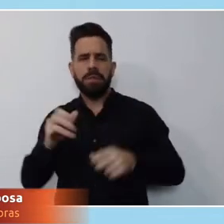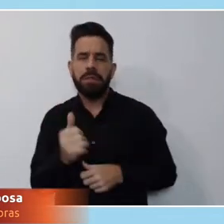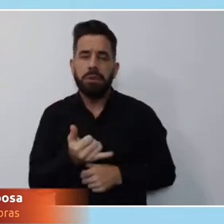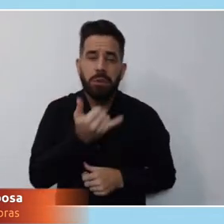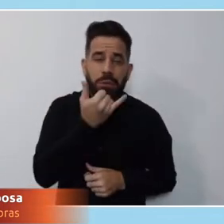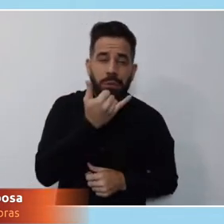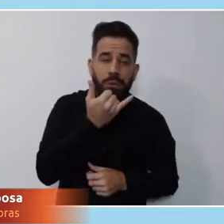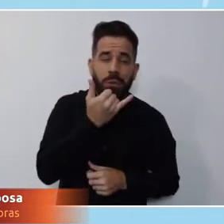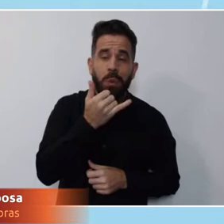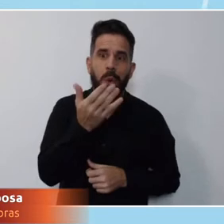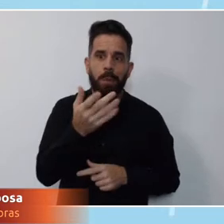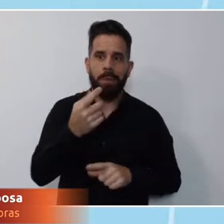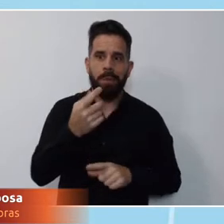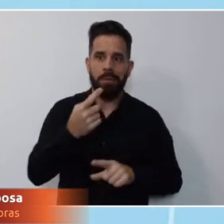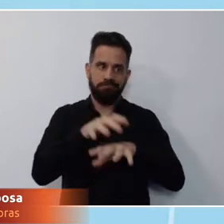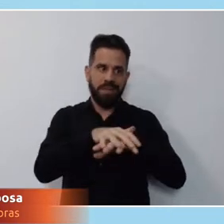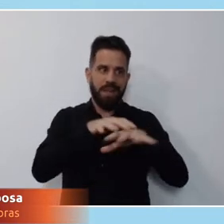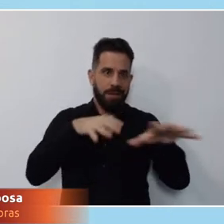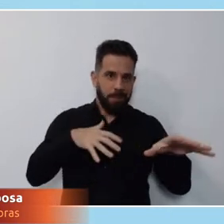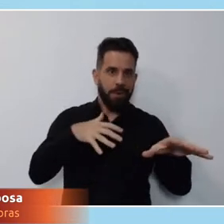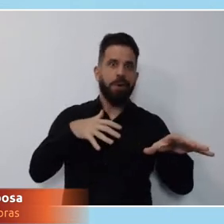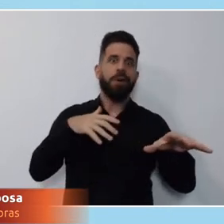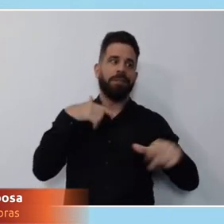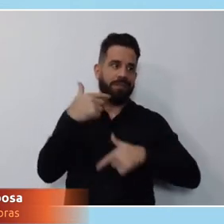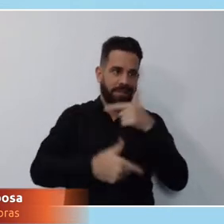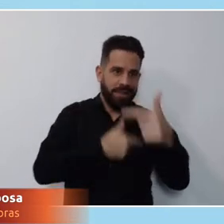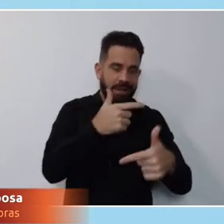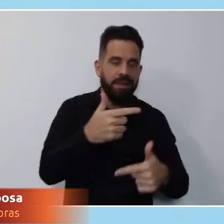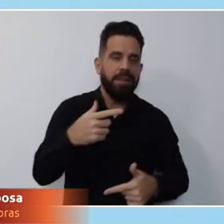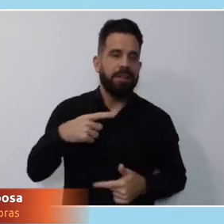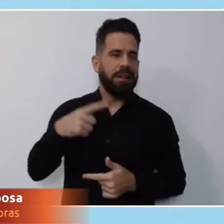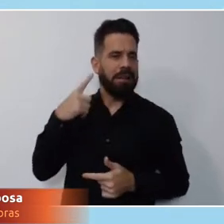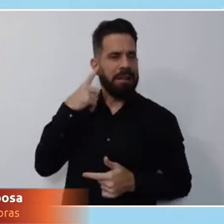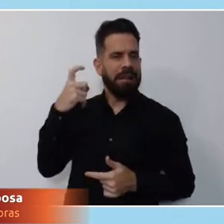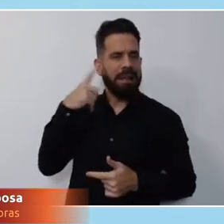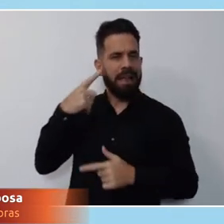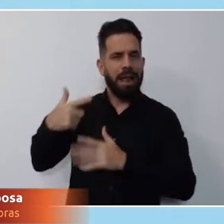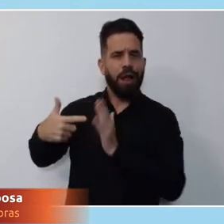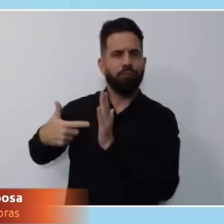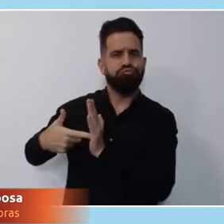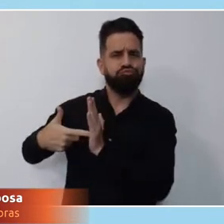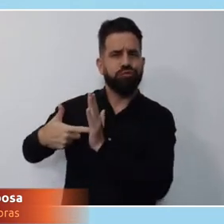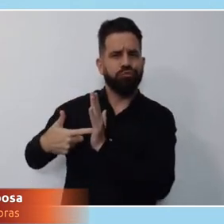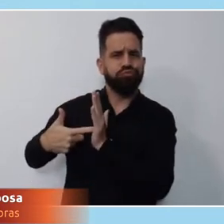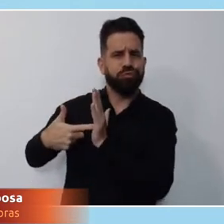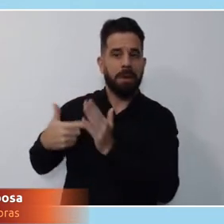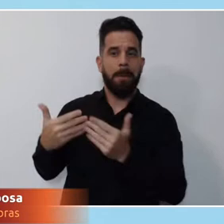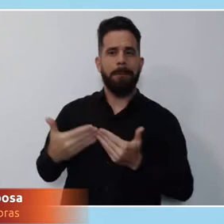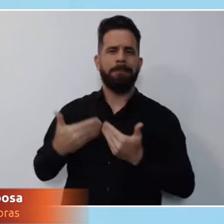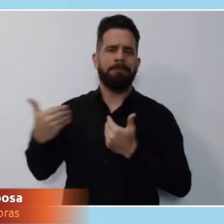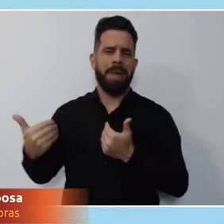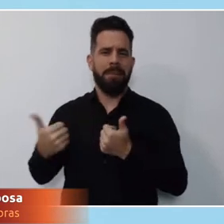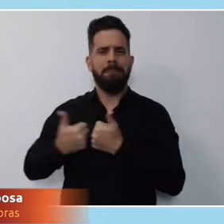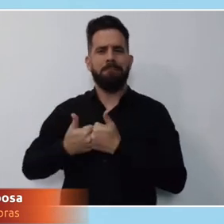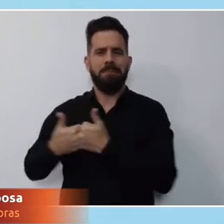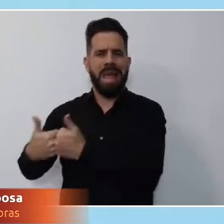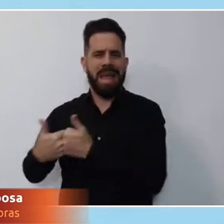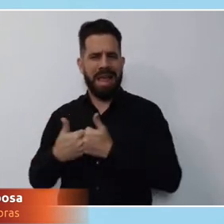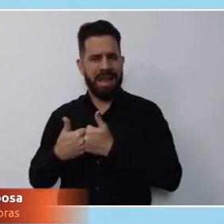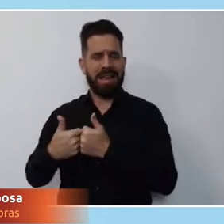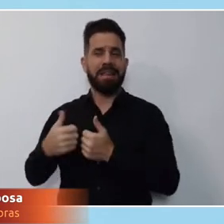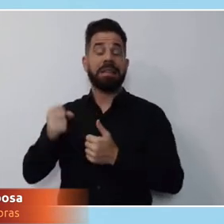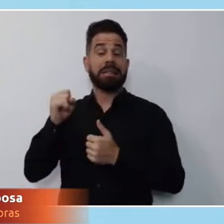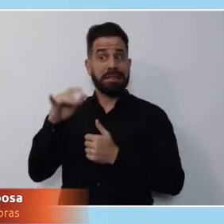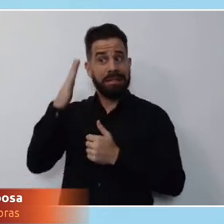porque como nós estamos em trabalho remoto, tem um vizinho que está fazendo obras aqui do lado, então se vocês escutarem aí um barulho de máquina,